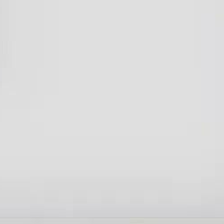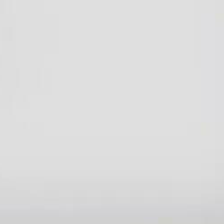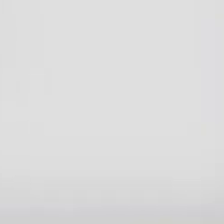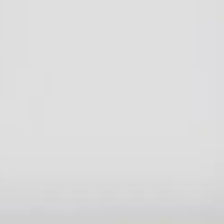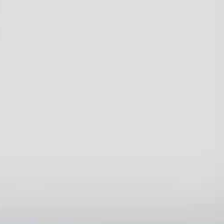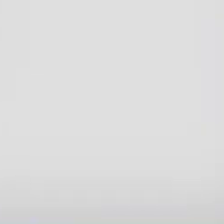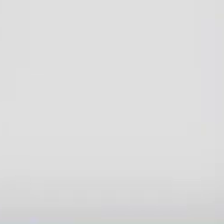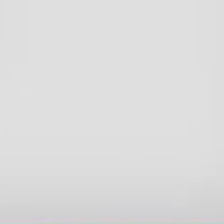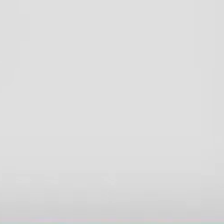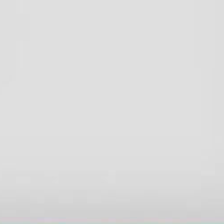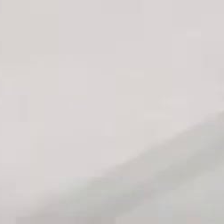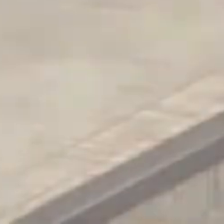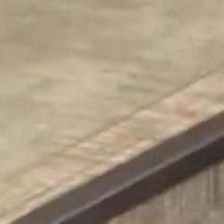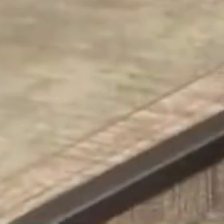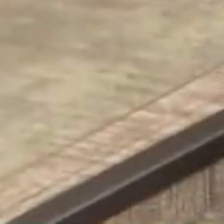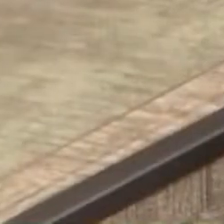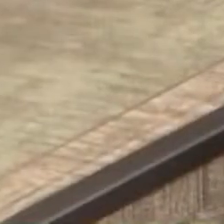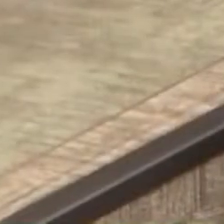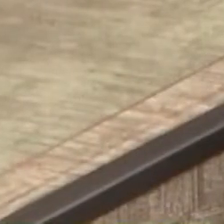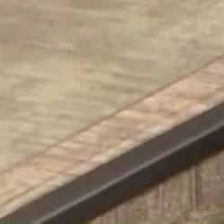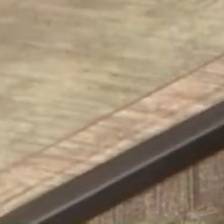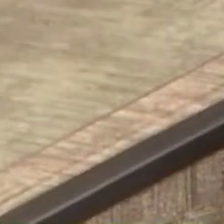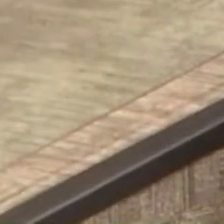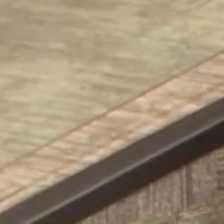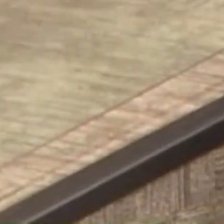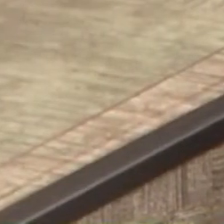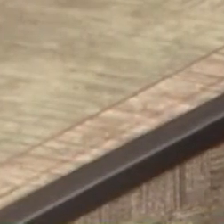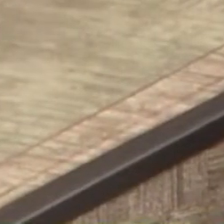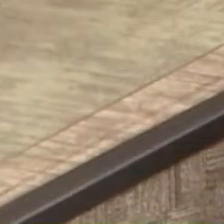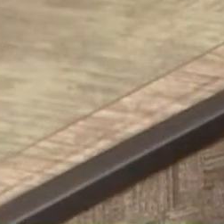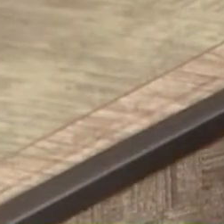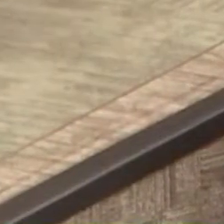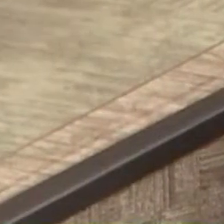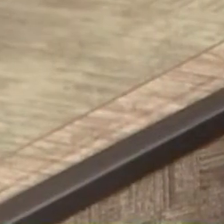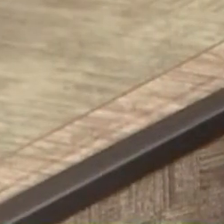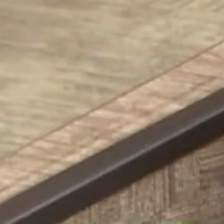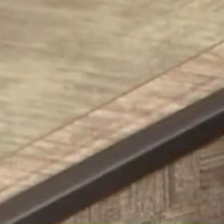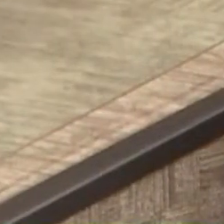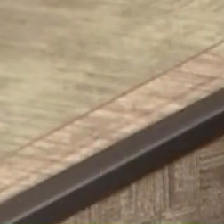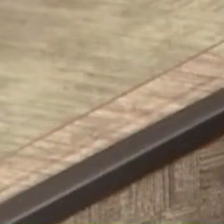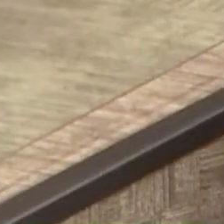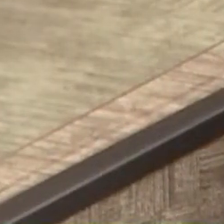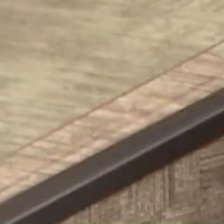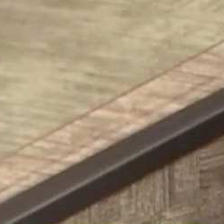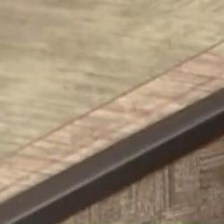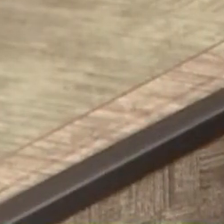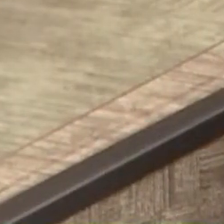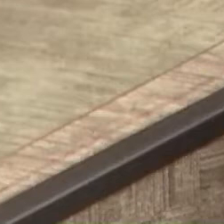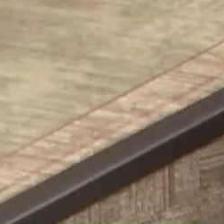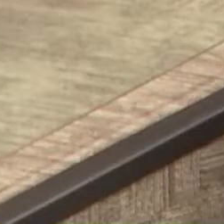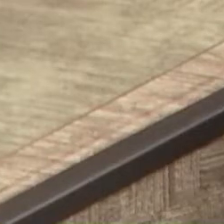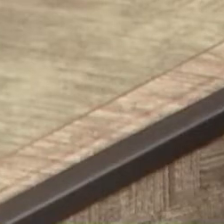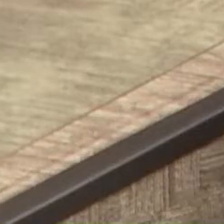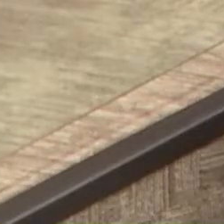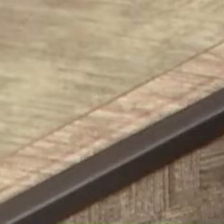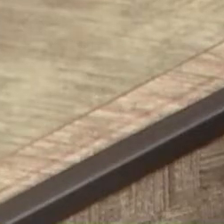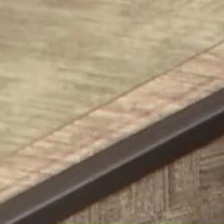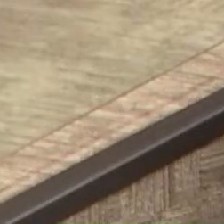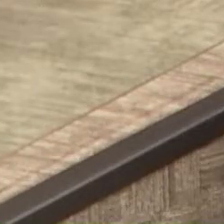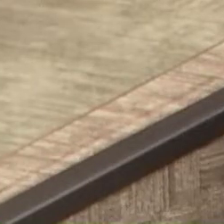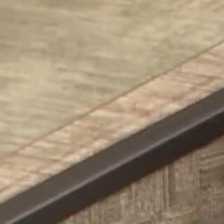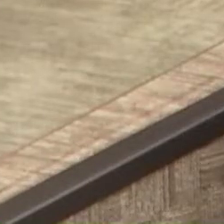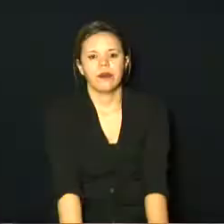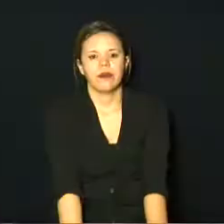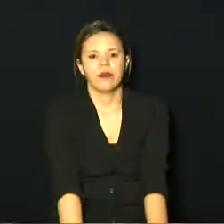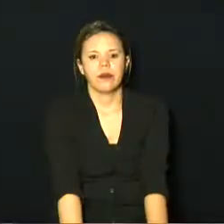TV Câmara, Campinas. Pois é, boa tarde para você que estava acompanhando o Câmara Total, ao vivo, programa